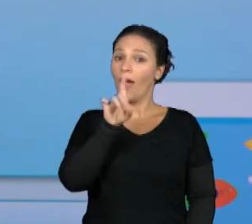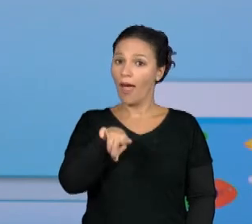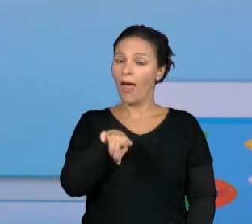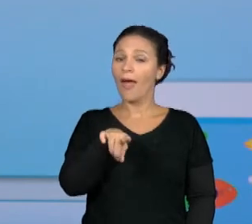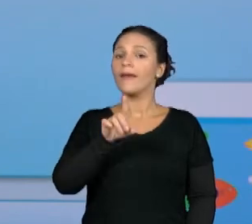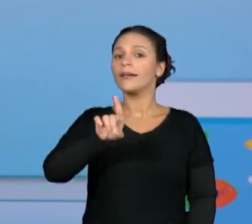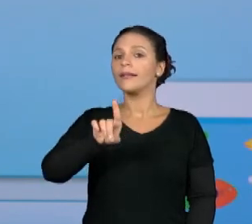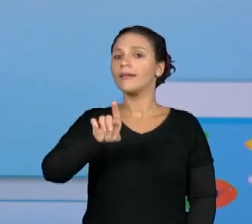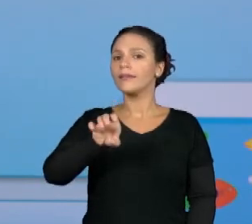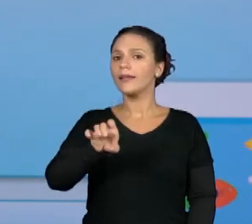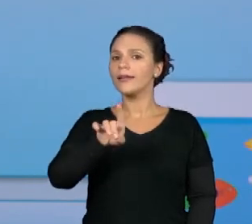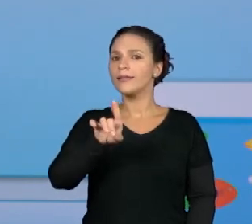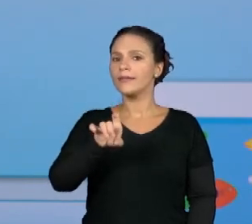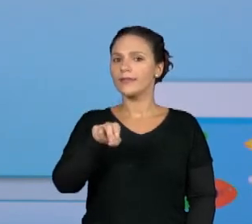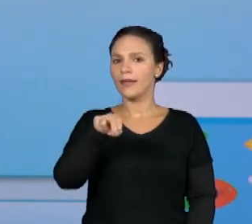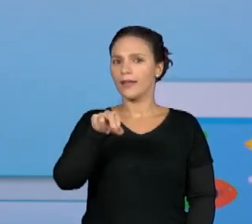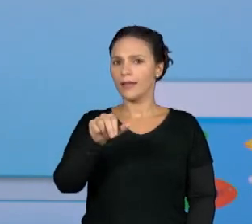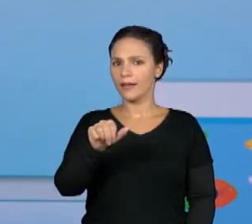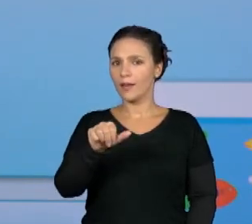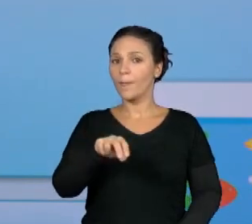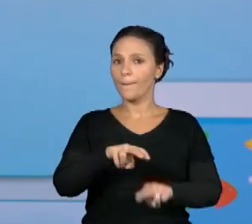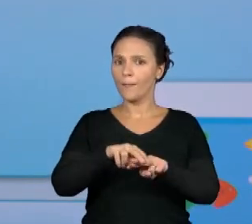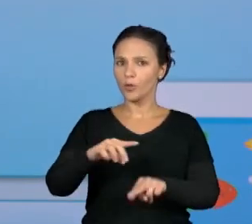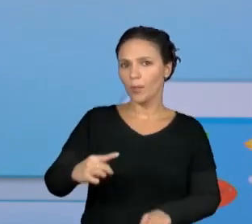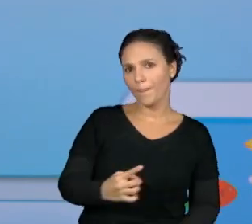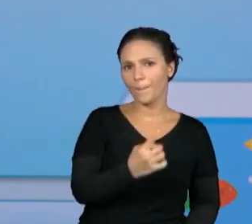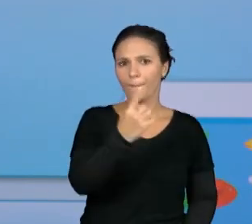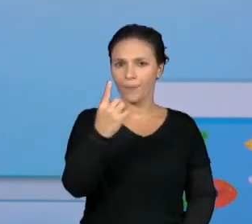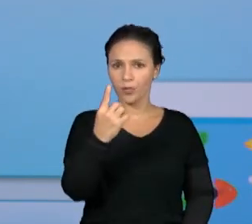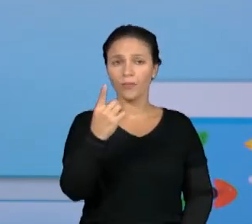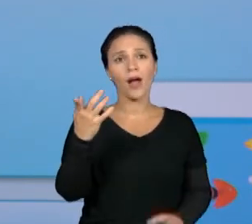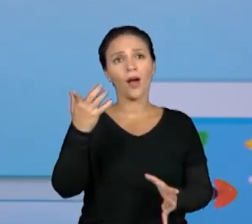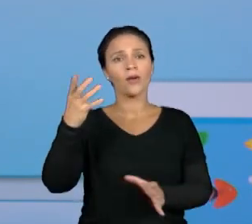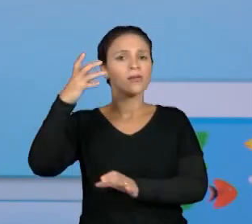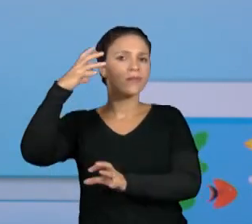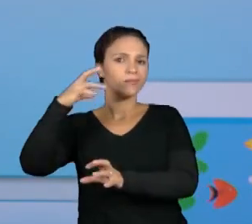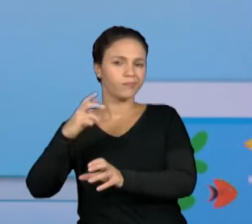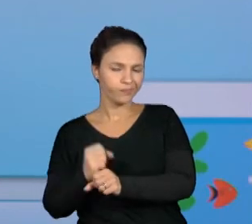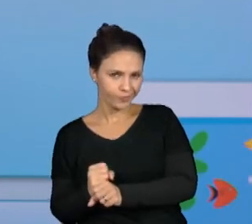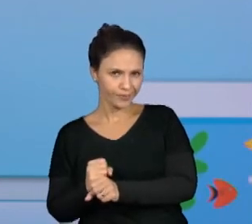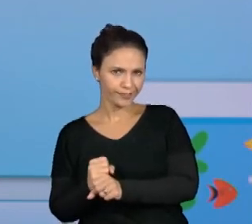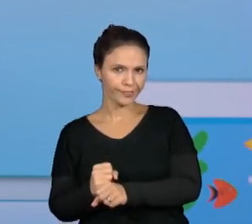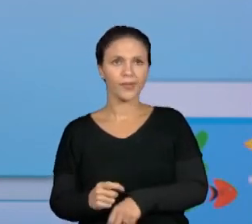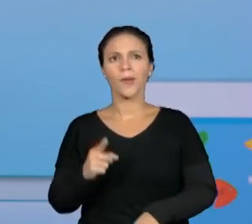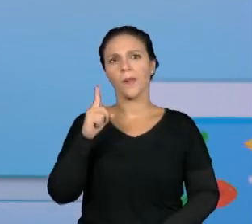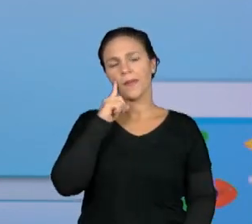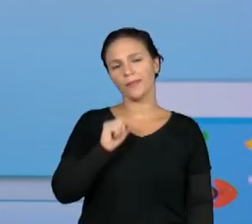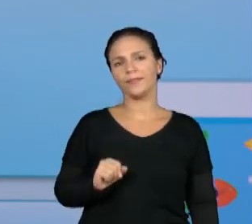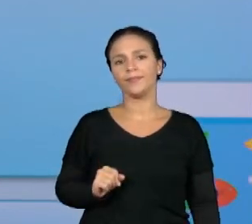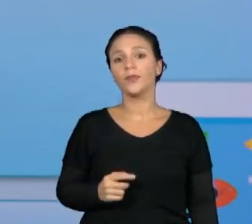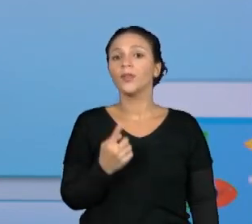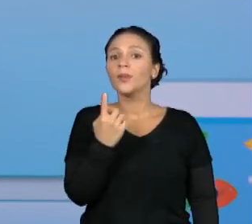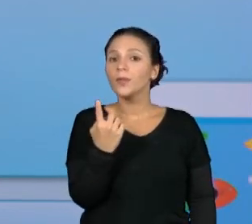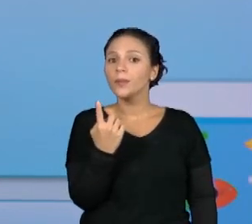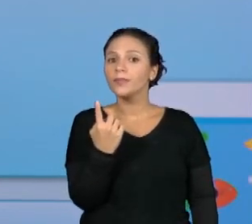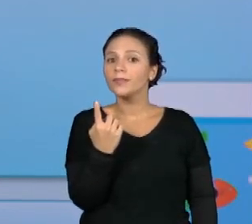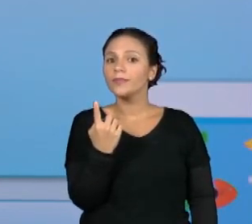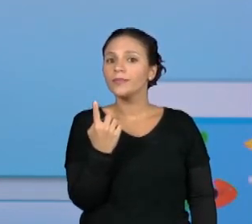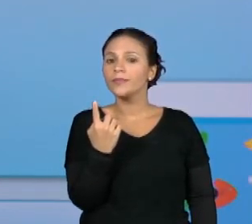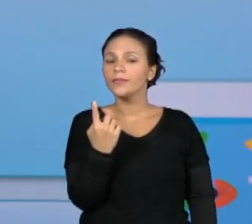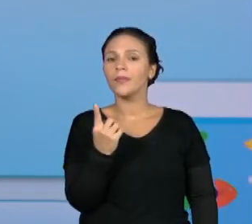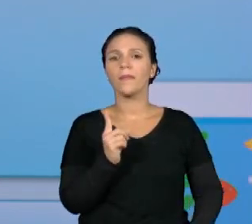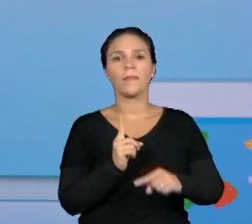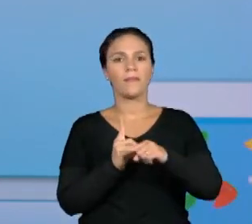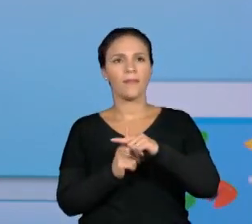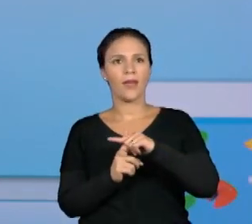E aí, a gente soma, então, os números que estão na casa da dezena. O 1, que vale